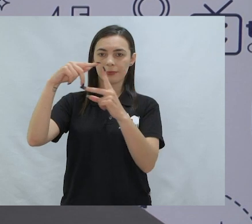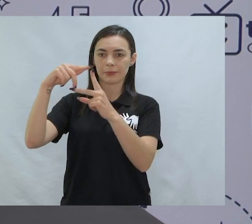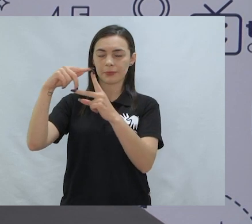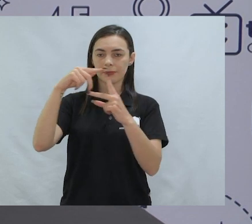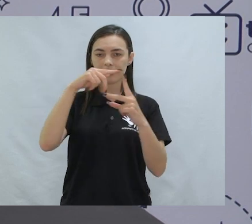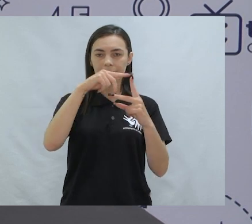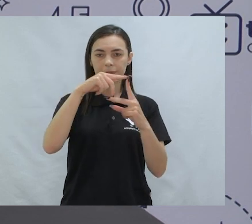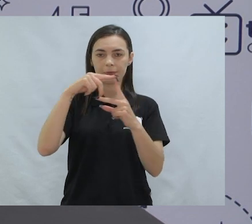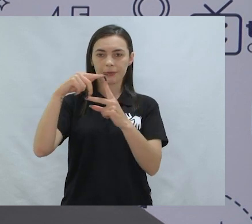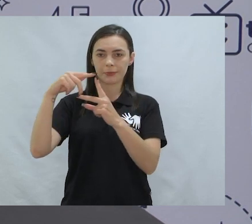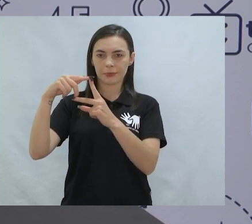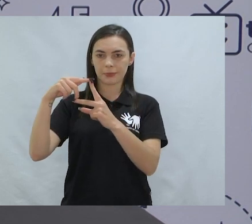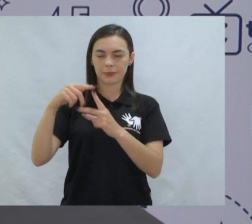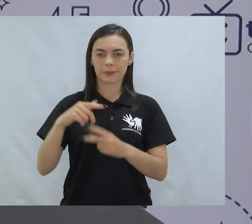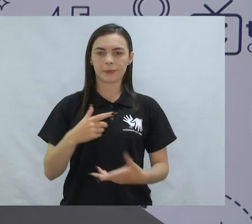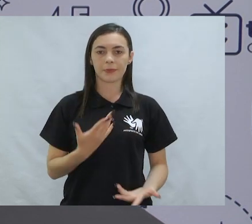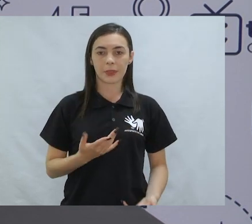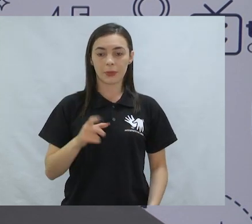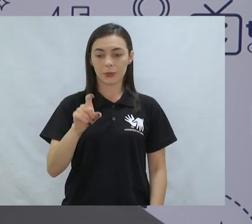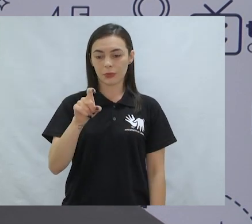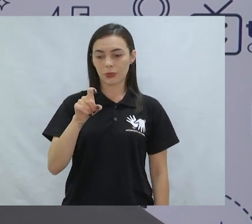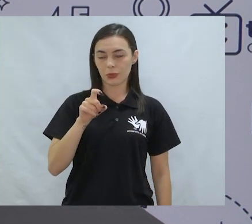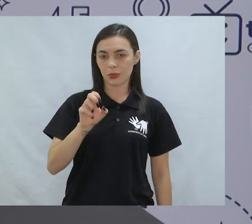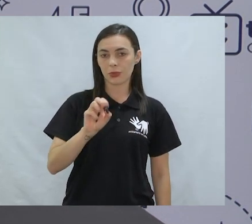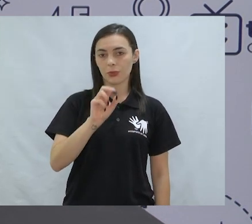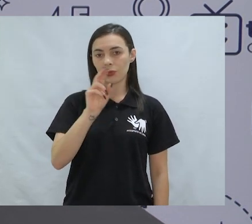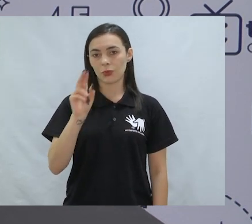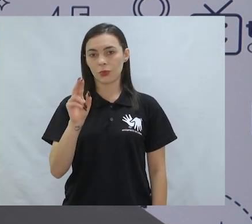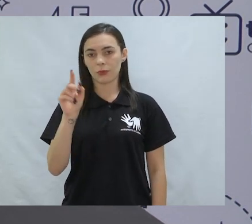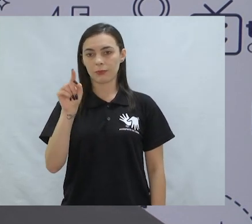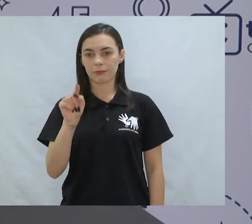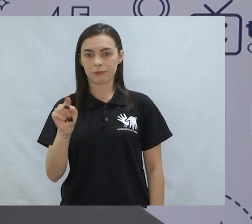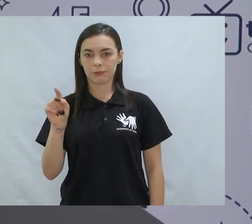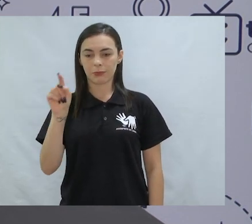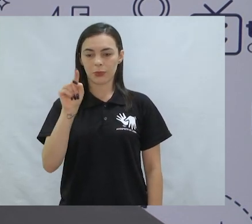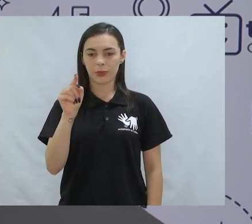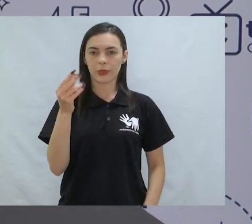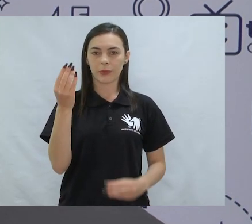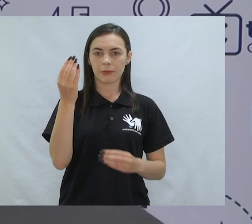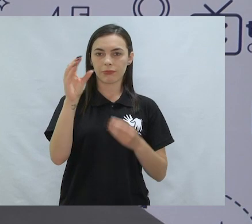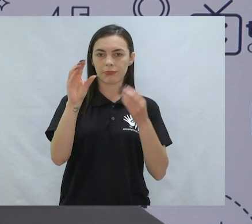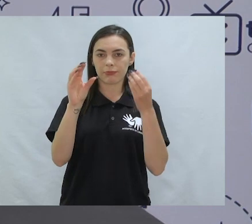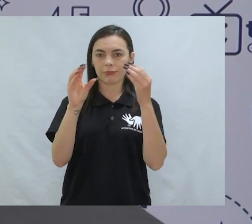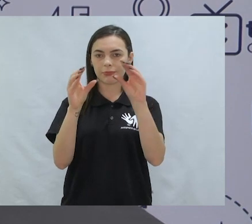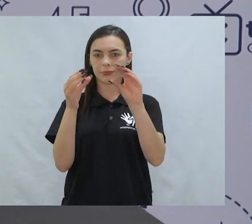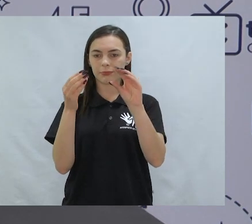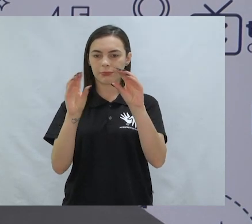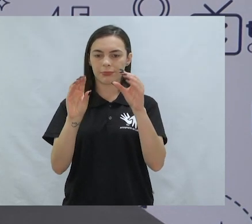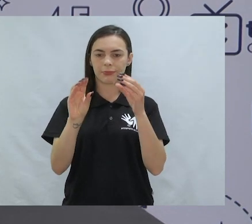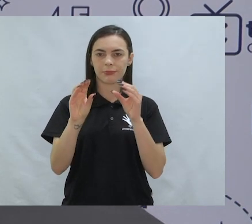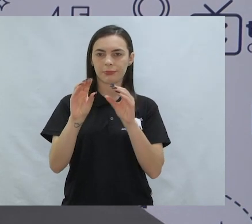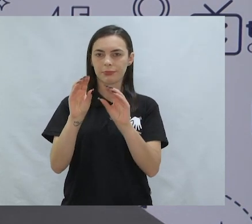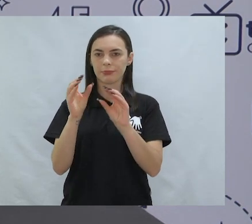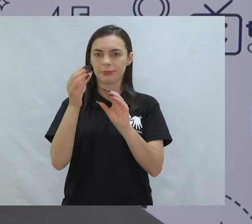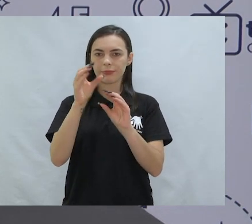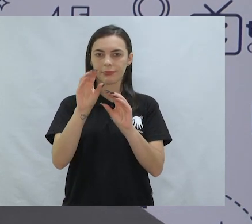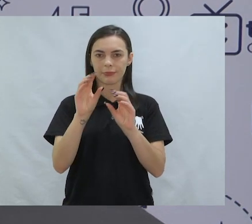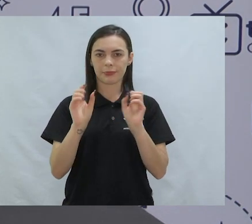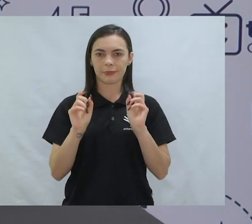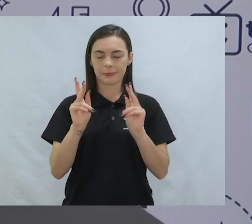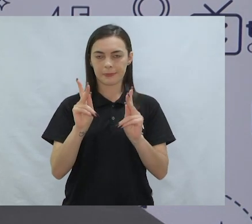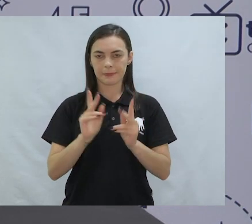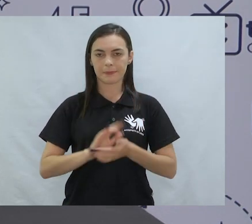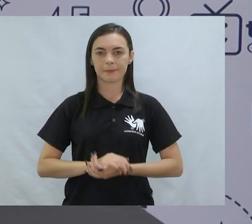9 pedacinhos. E o X e a bolinha vão completar estes espaços em